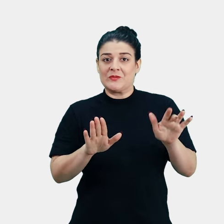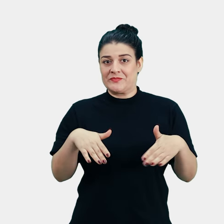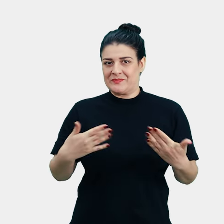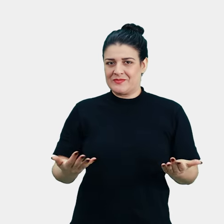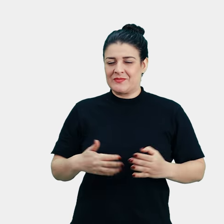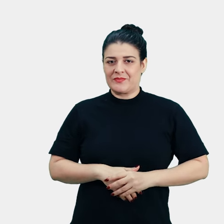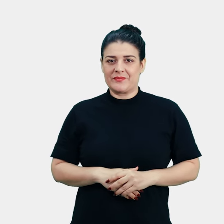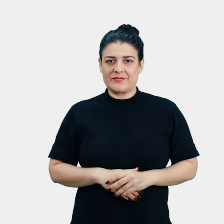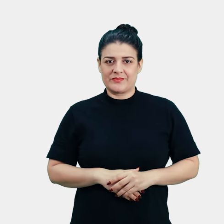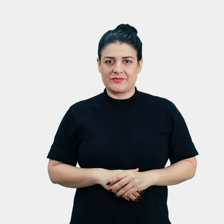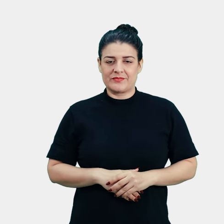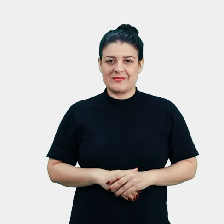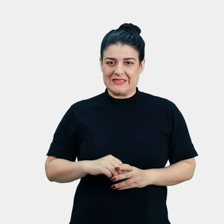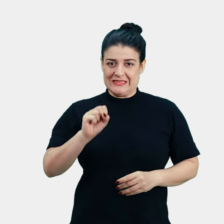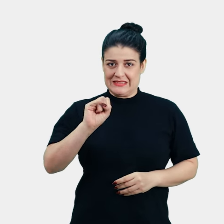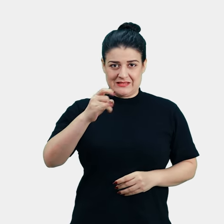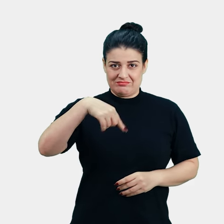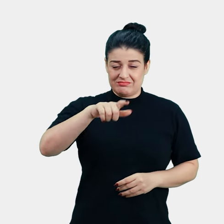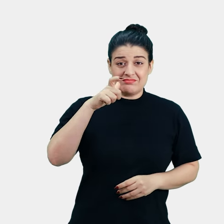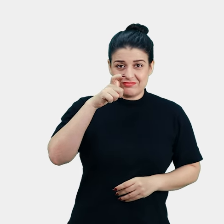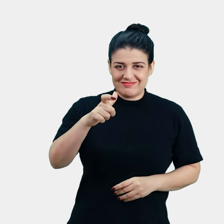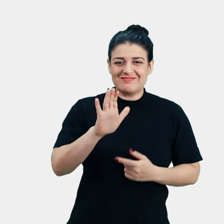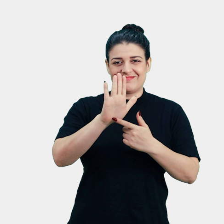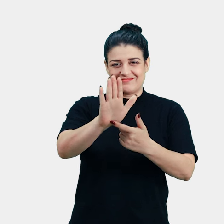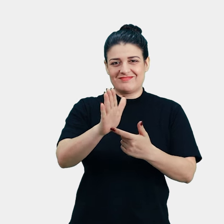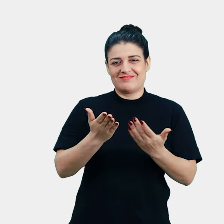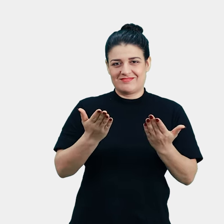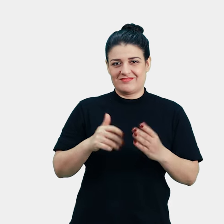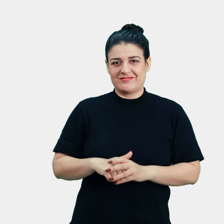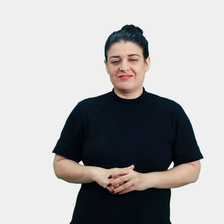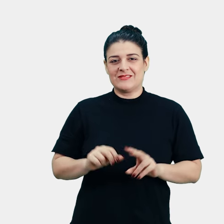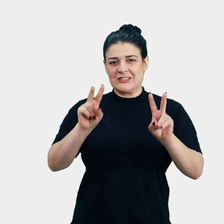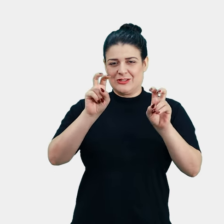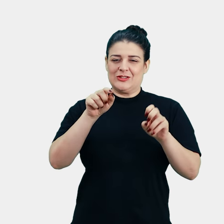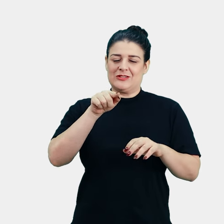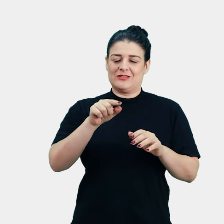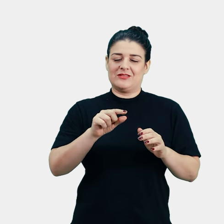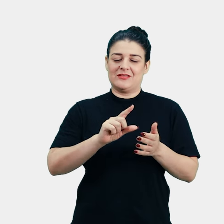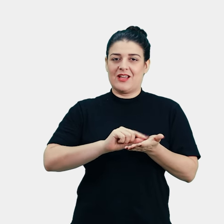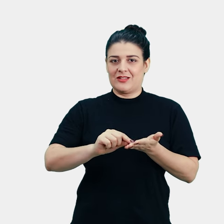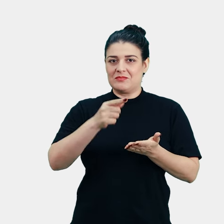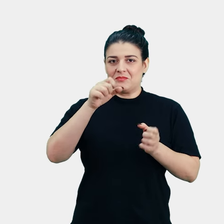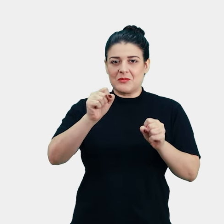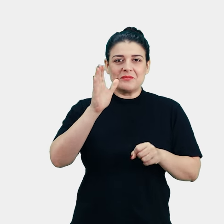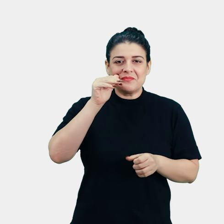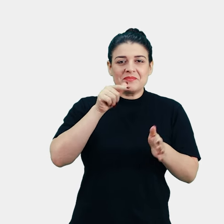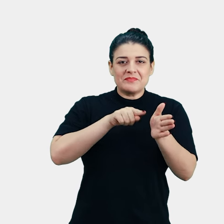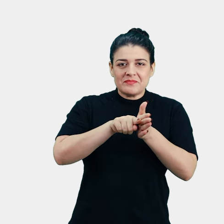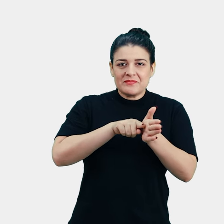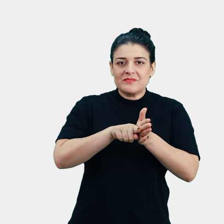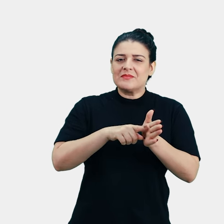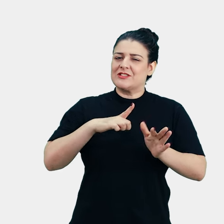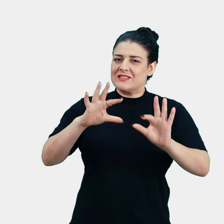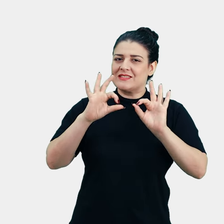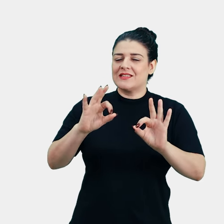Então, caso alguém tenha interesse, eu deixo aqui o título do artigo para vocês consultarem. Podem ter